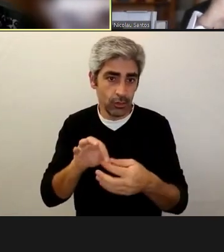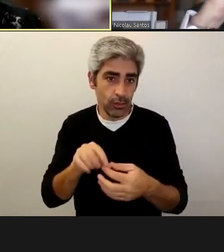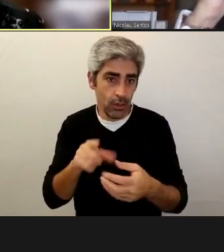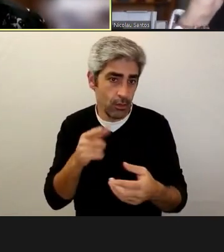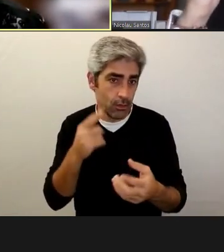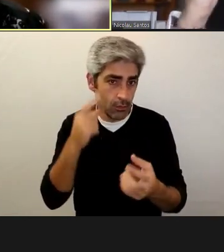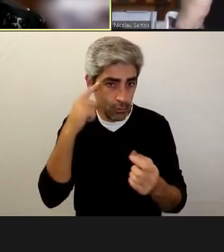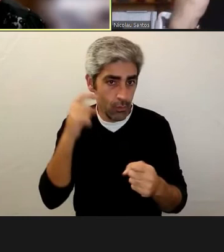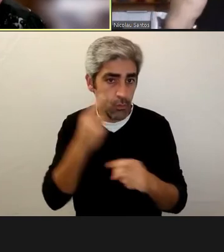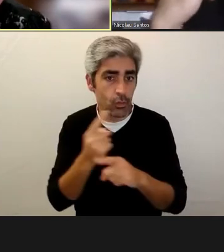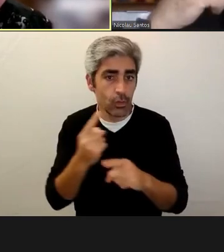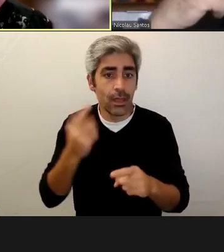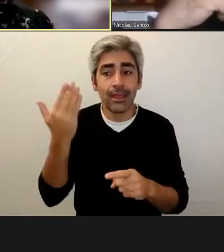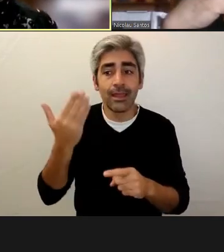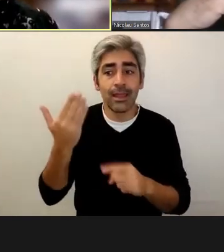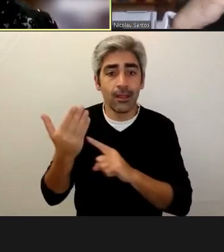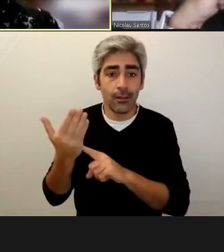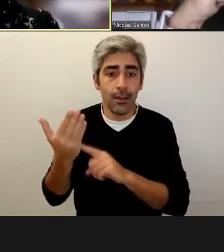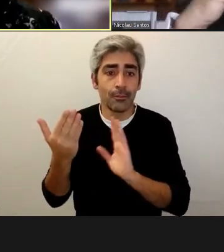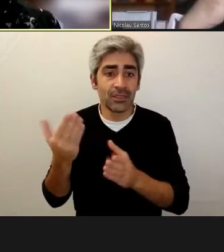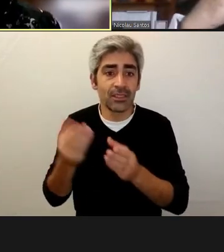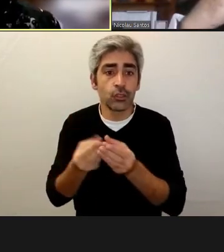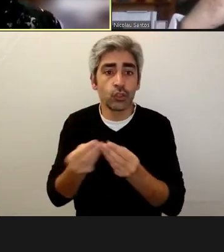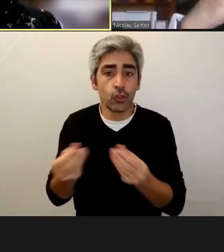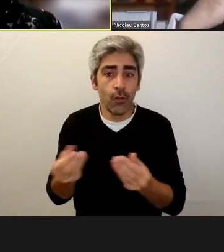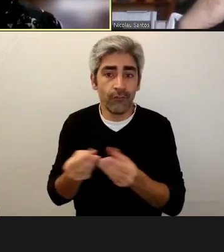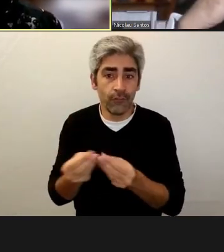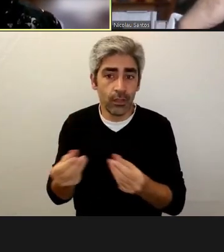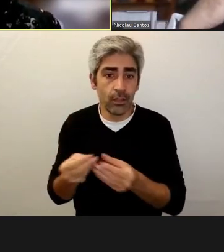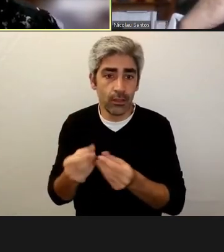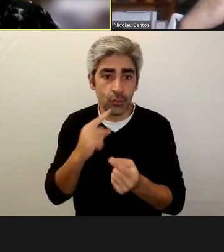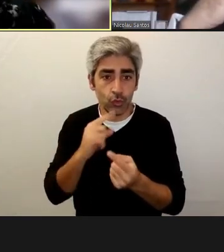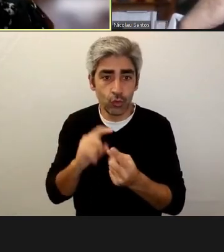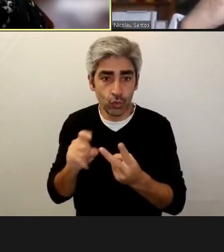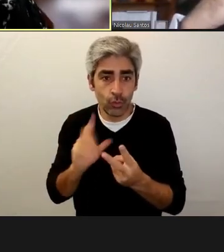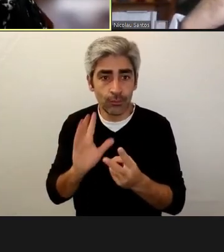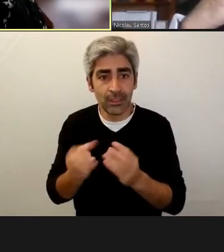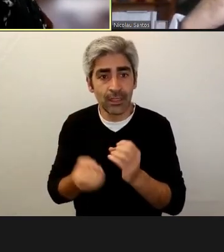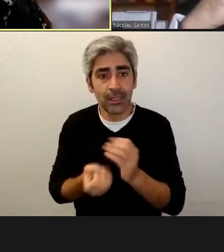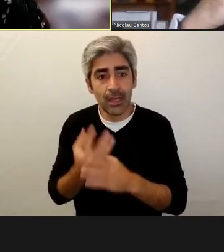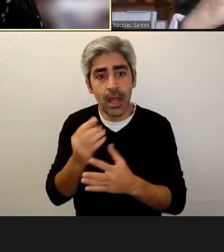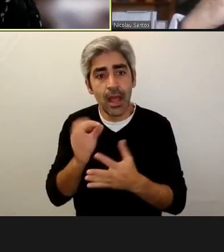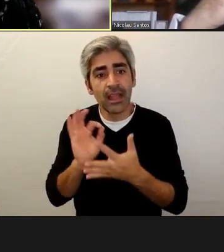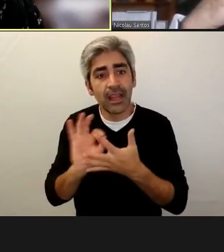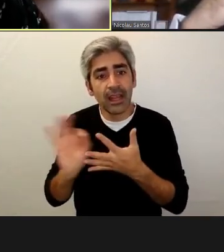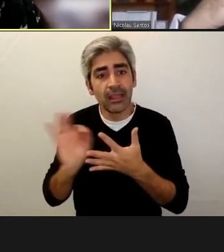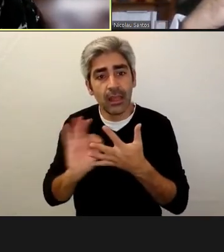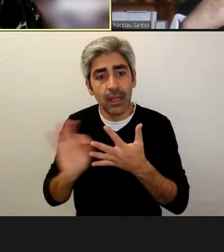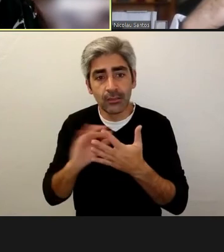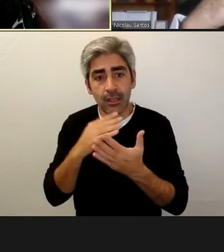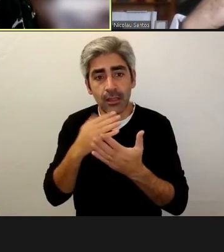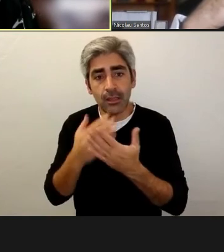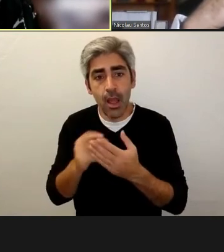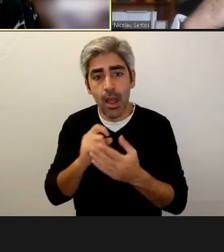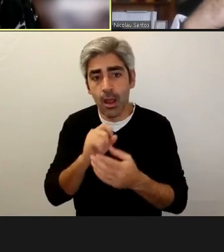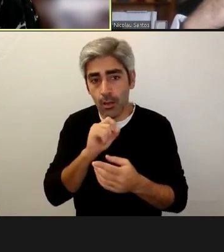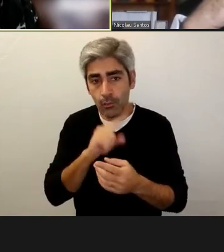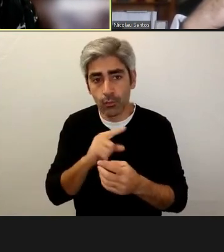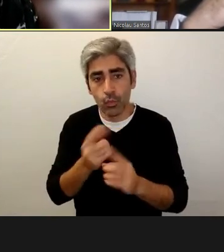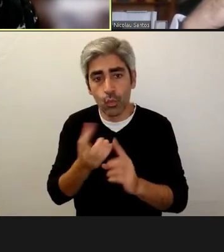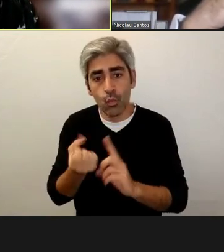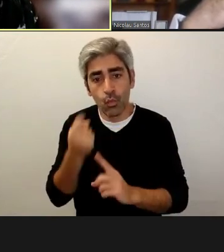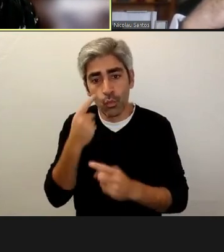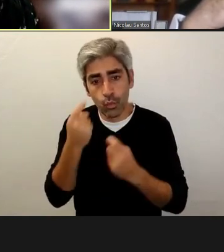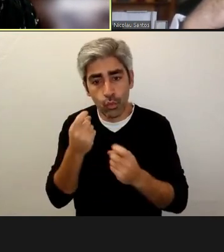o direito tem que resolver questões e tem que encontrar critérios que permitam resolver questões que levam em